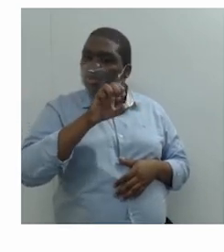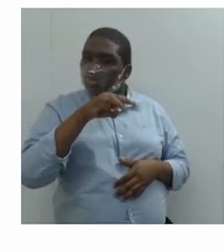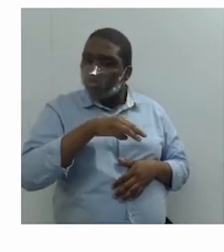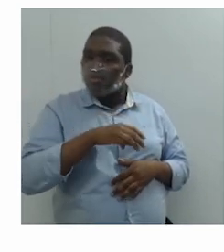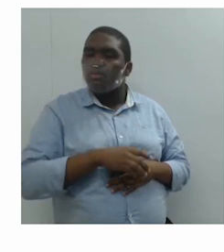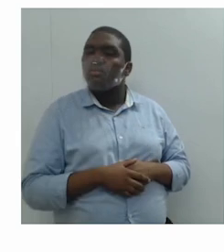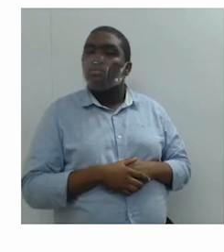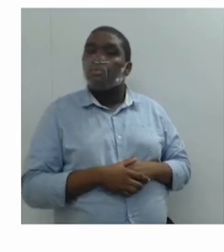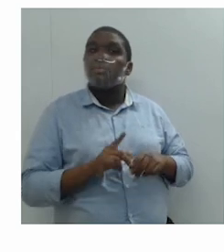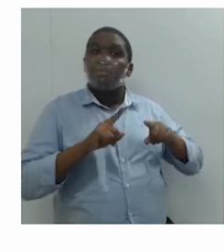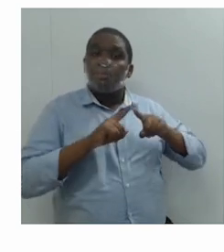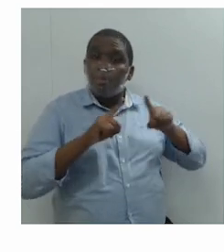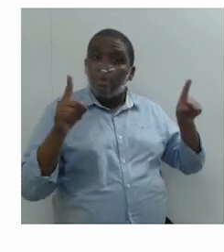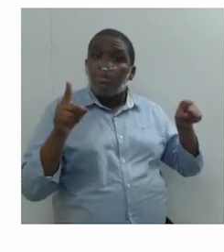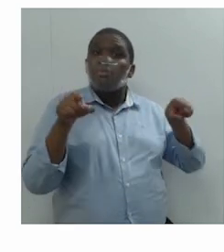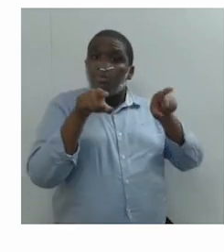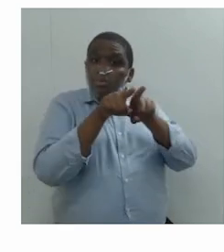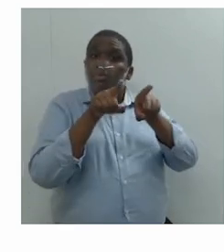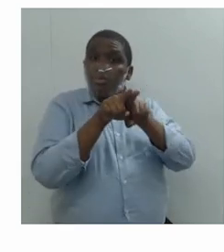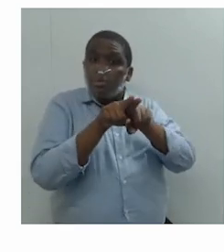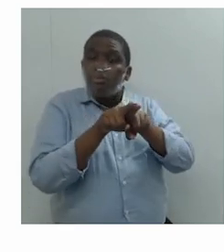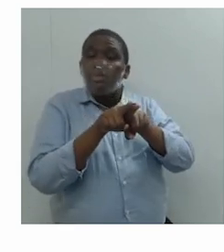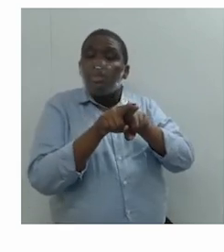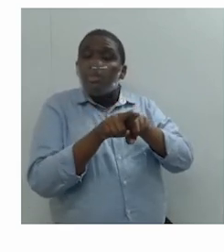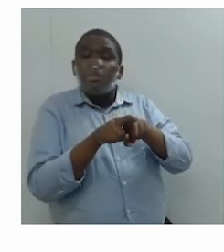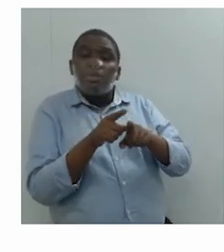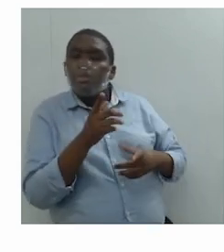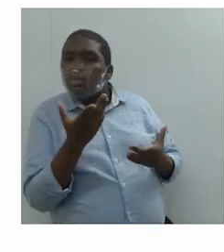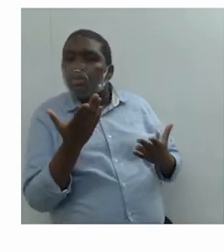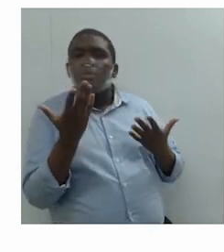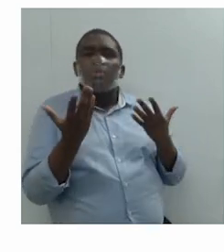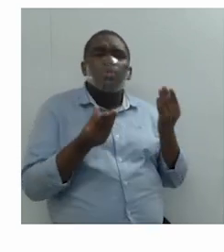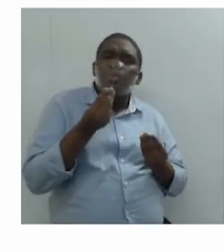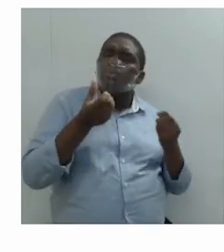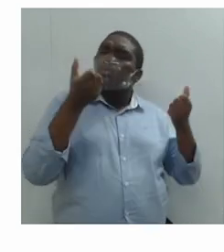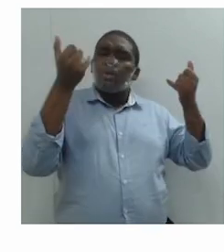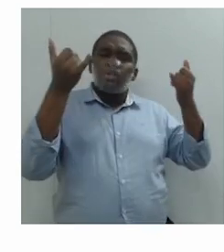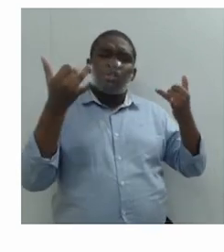Mas vamos trabalhar também lugar,